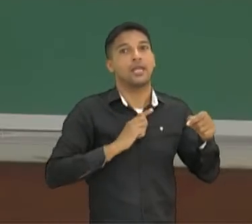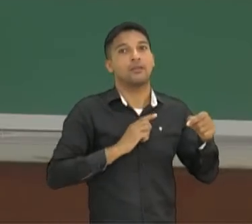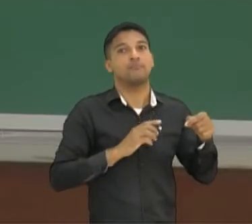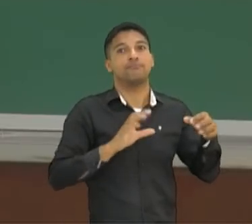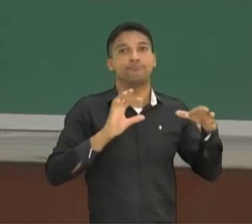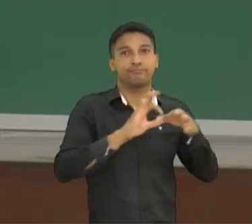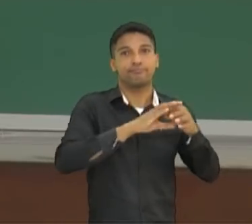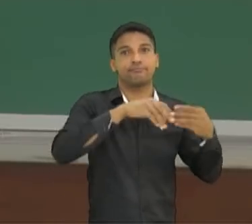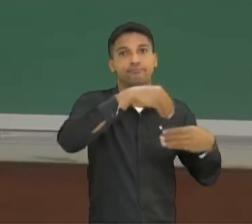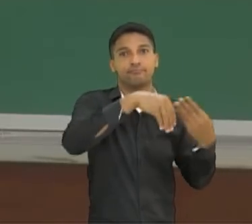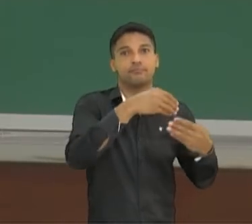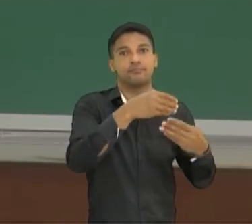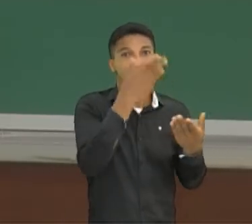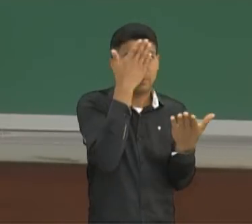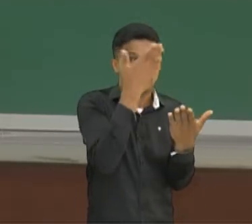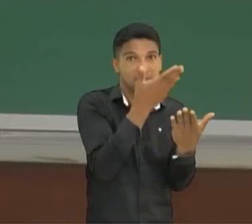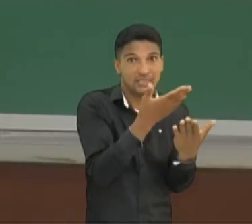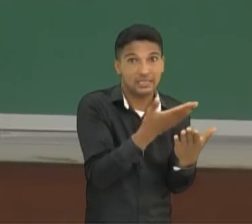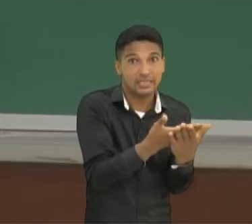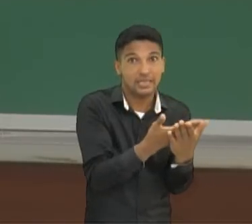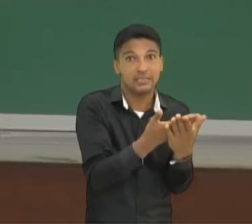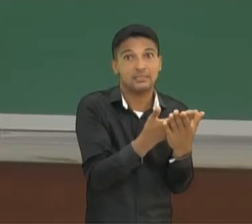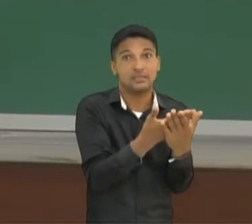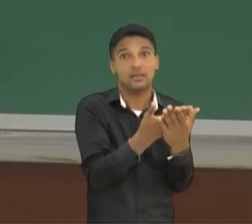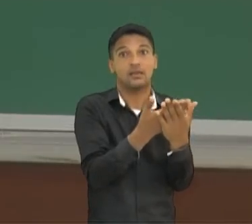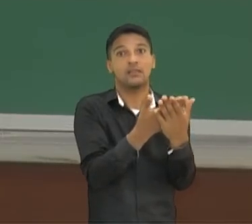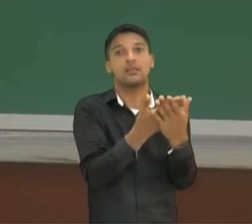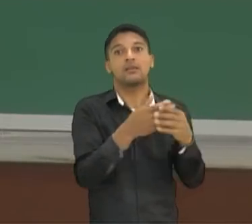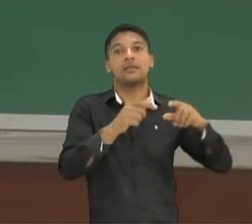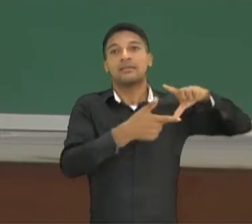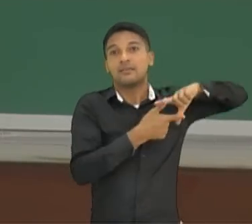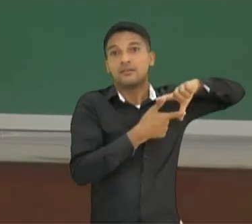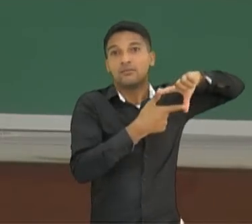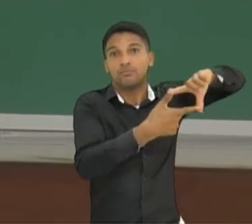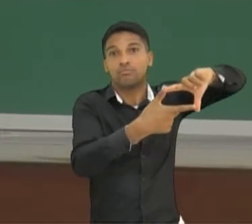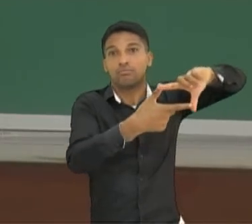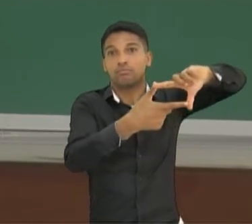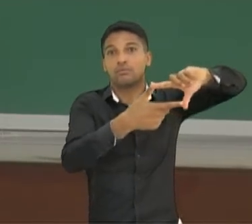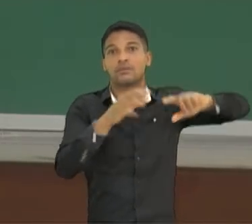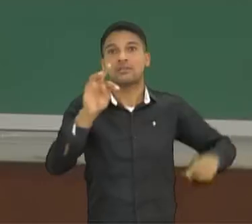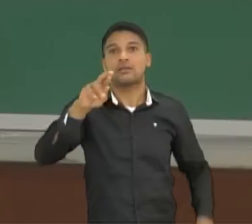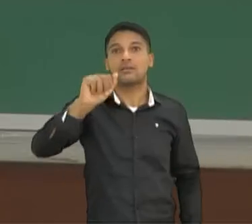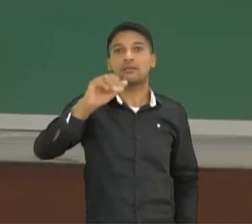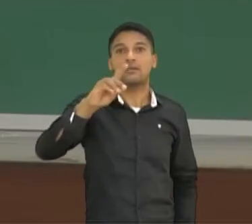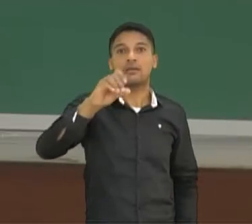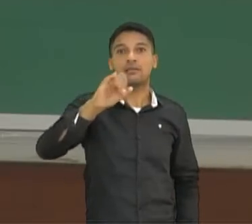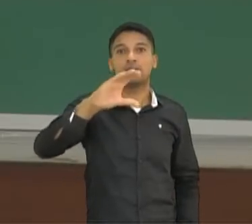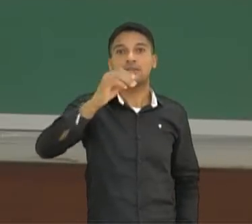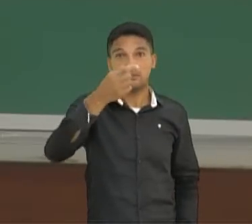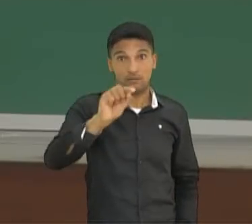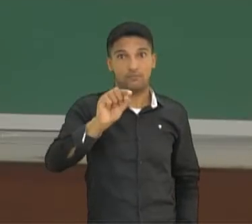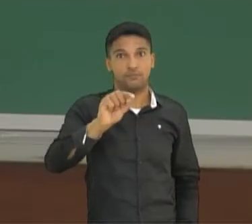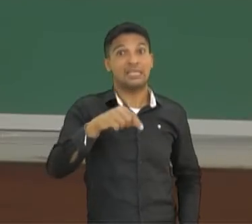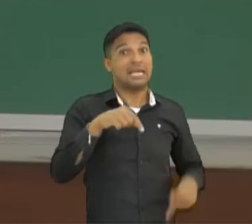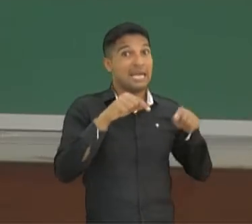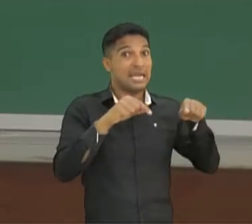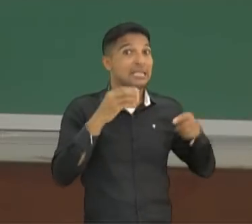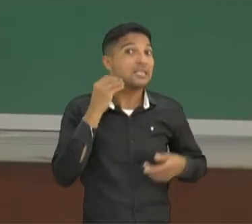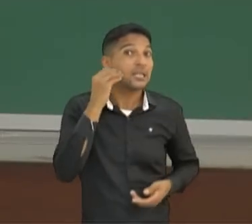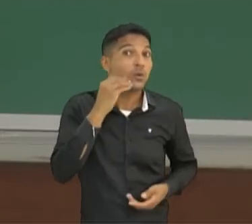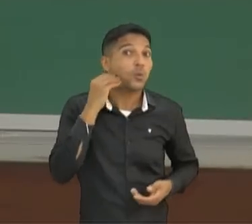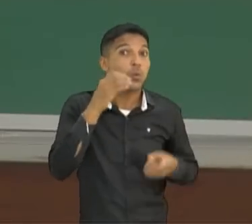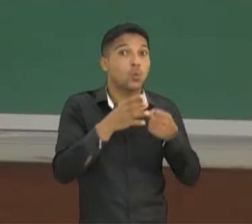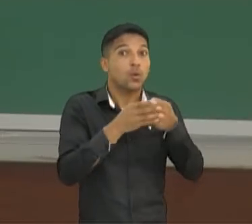com hábitos diários, né? Ele também é transmitido de geração em geração, os